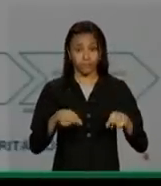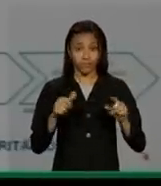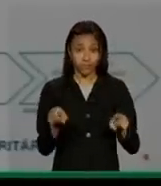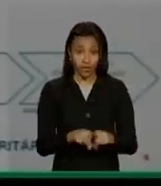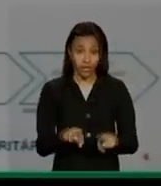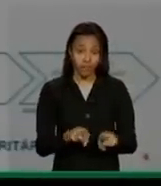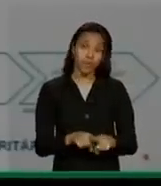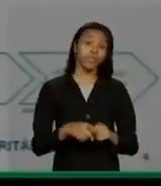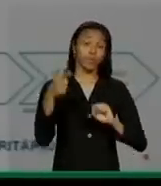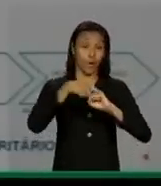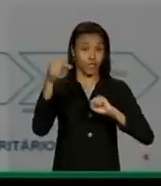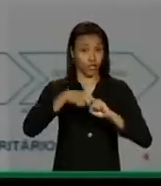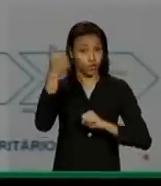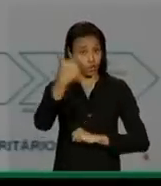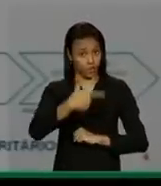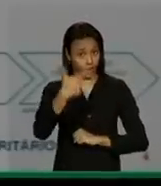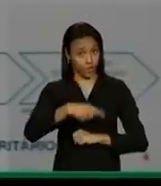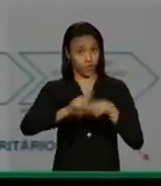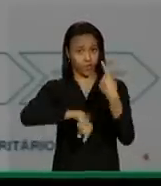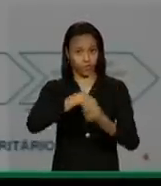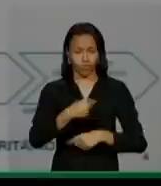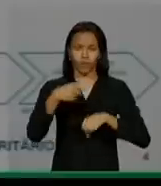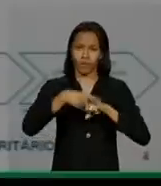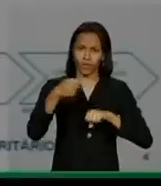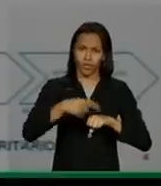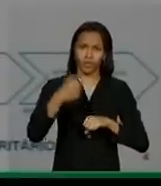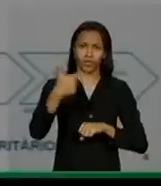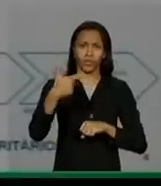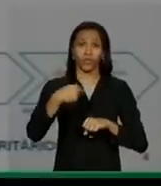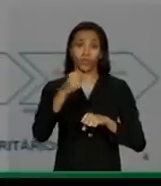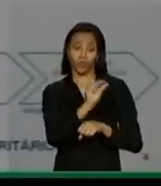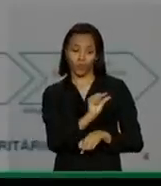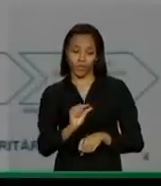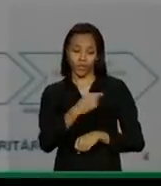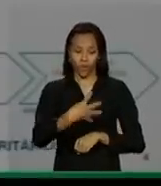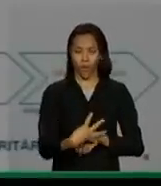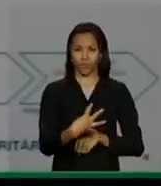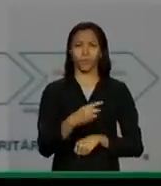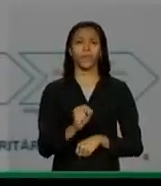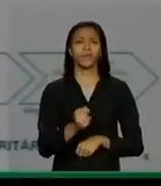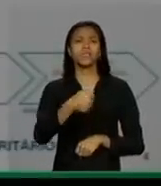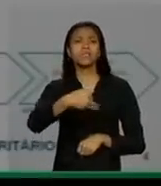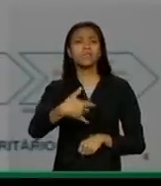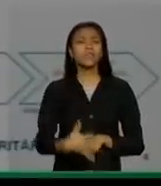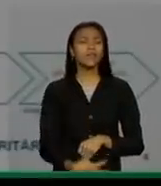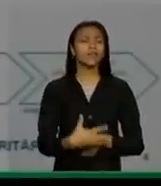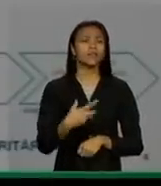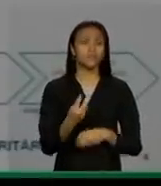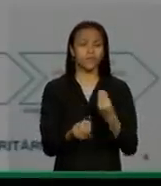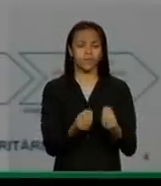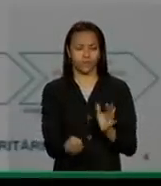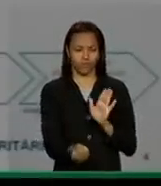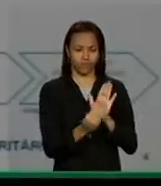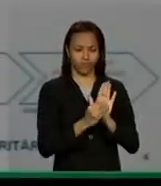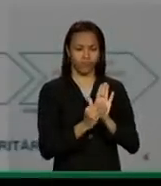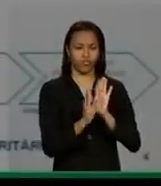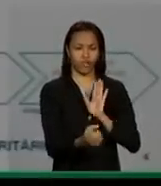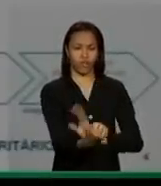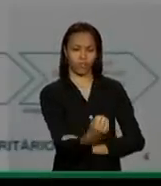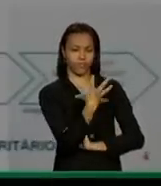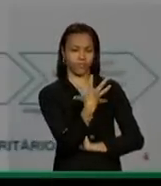2º item TR e depois artigo 2º no item quatro são as definições estão colocadas aí né